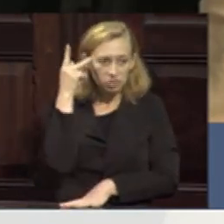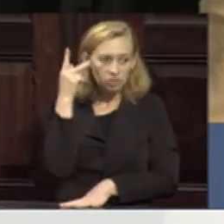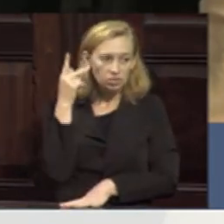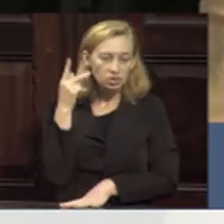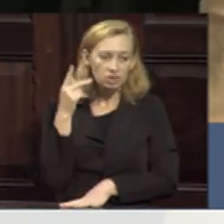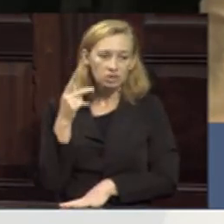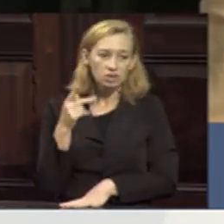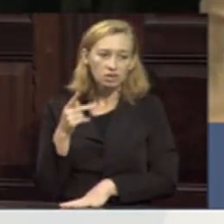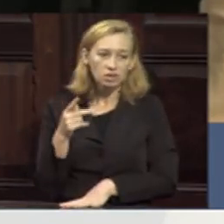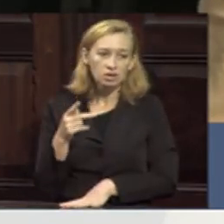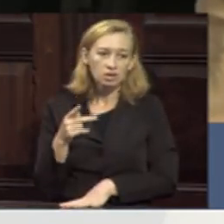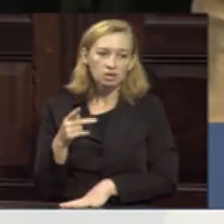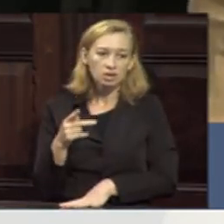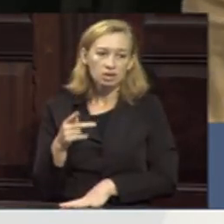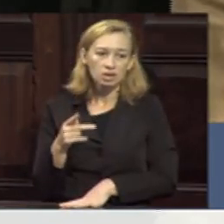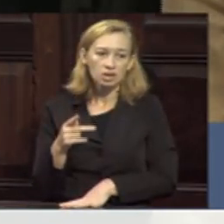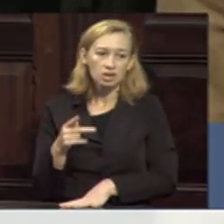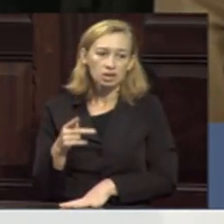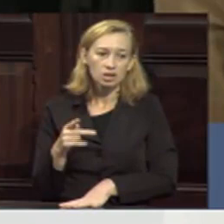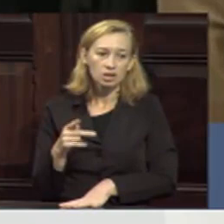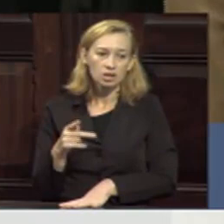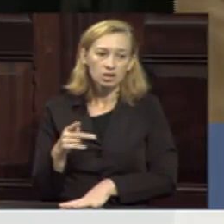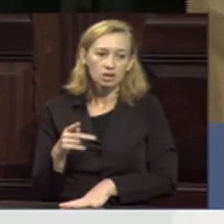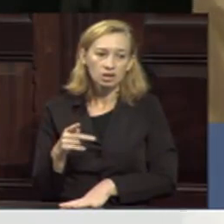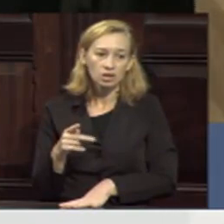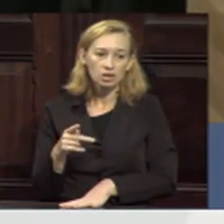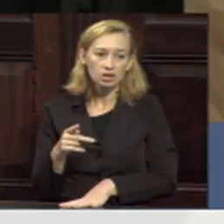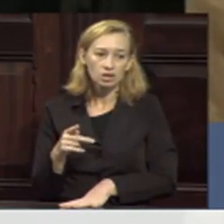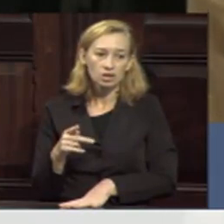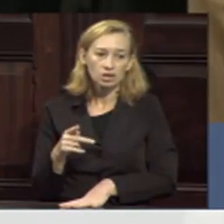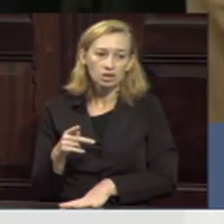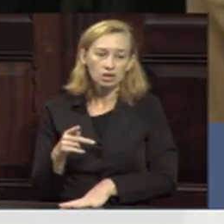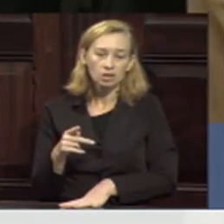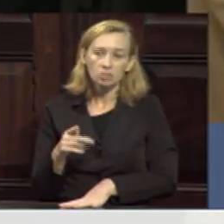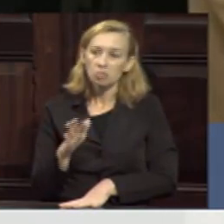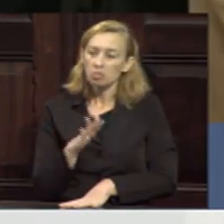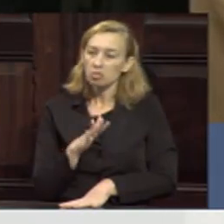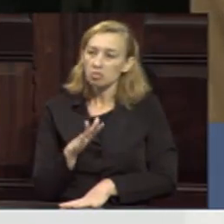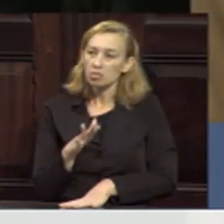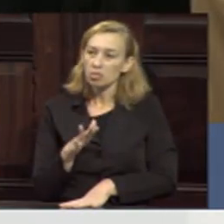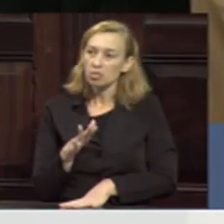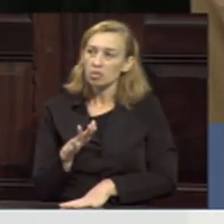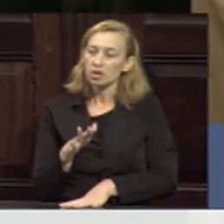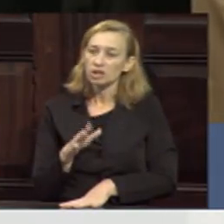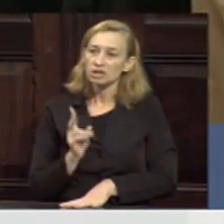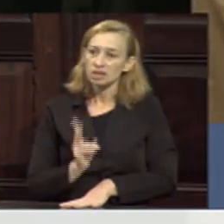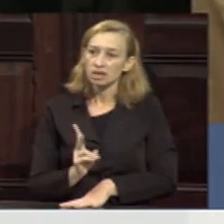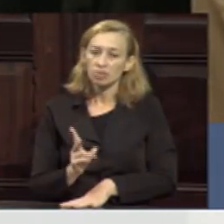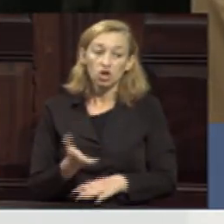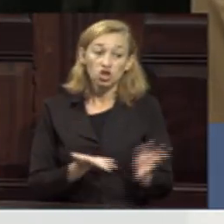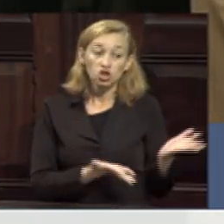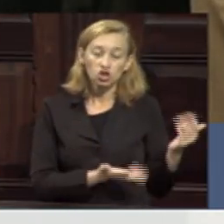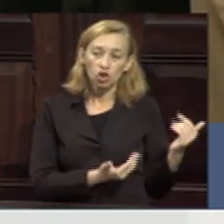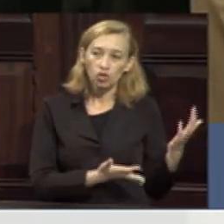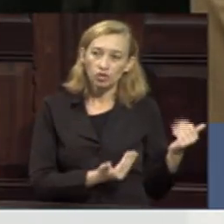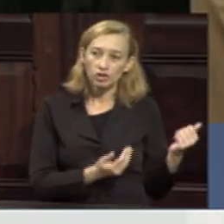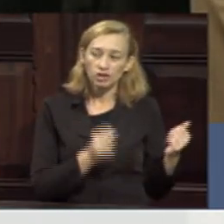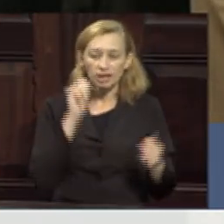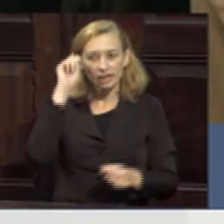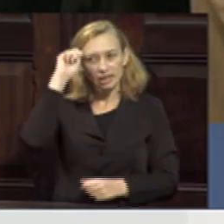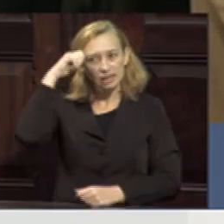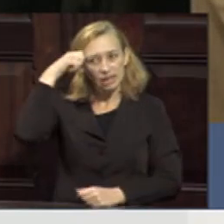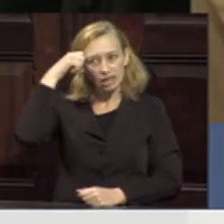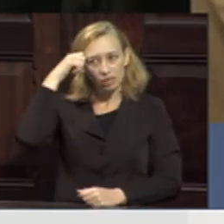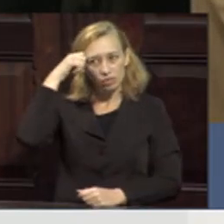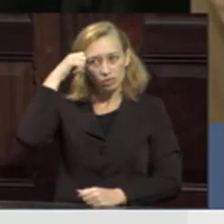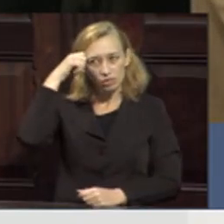negros, que estão dentro do perfil da Marielle. Então, veja bem, eu espero que essa comoção